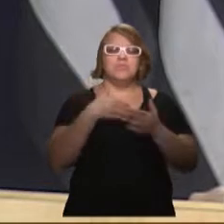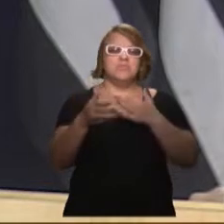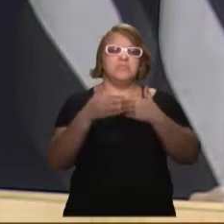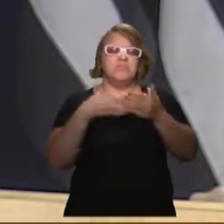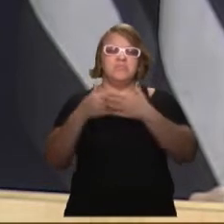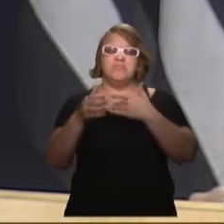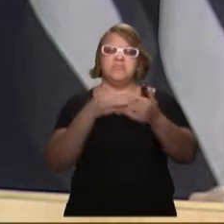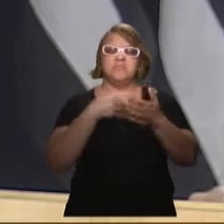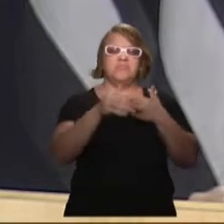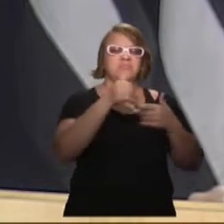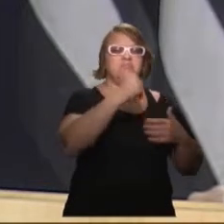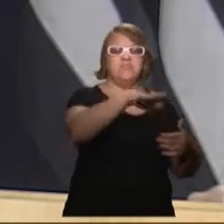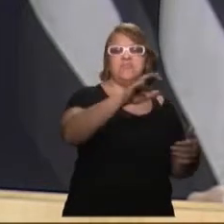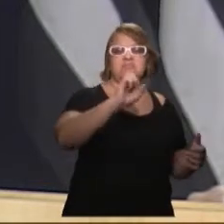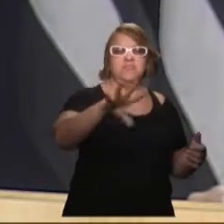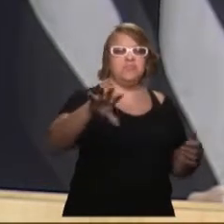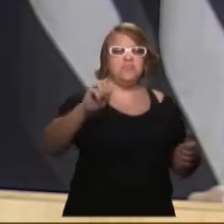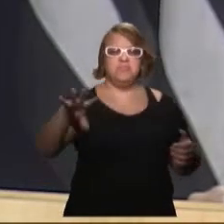porque eu não sou rico.